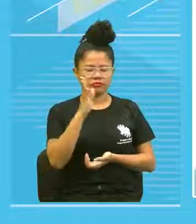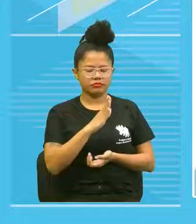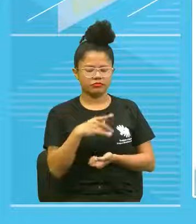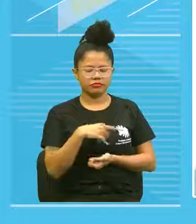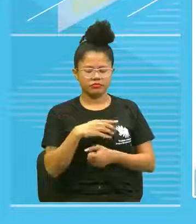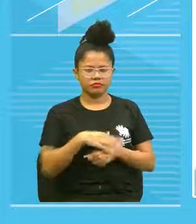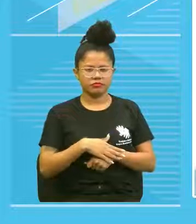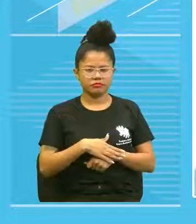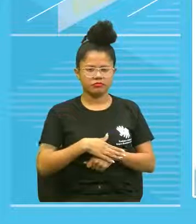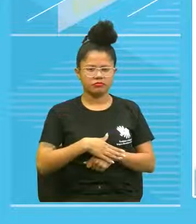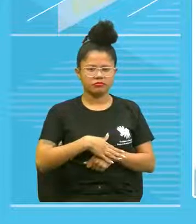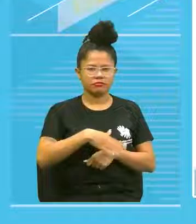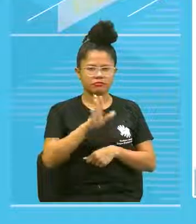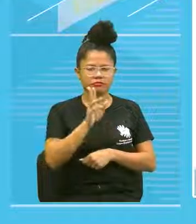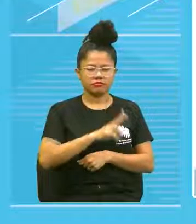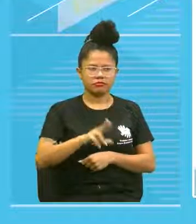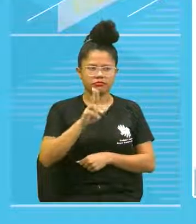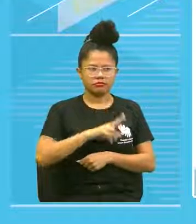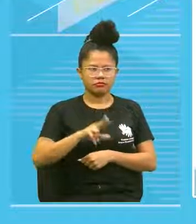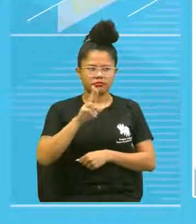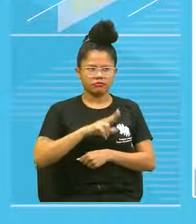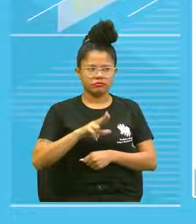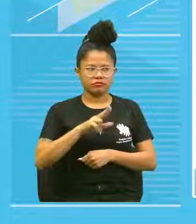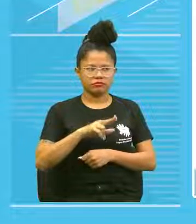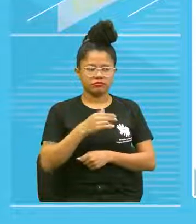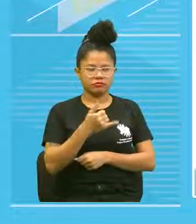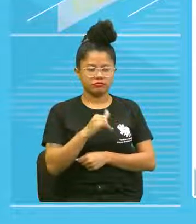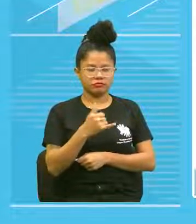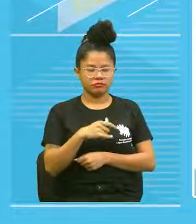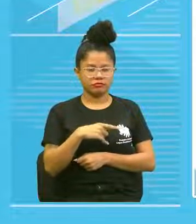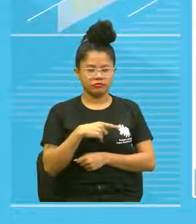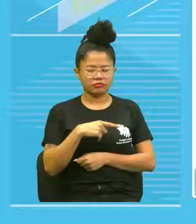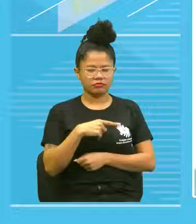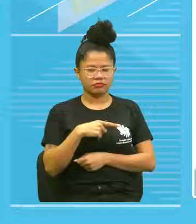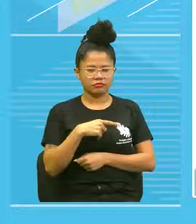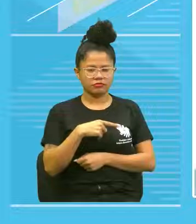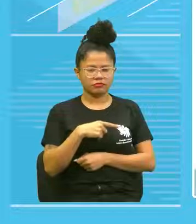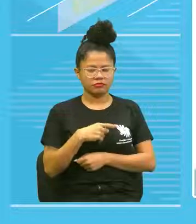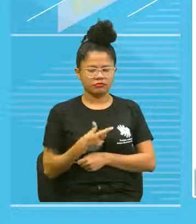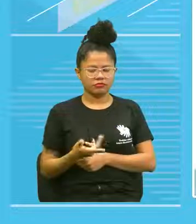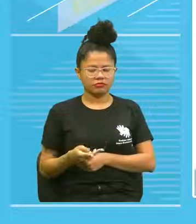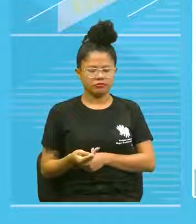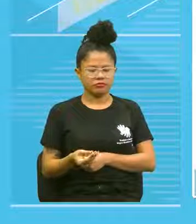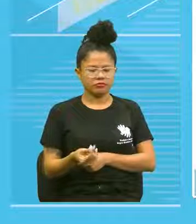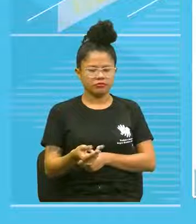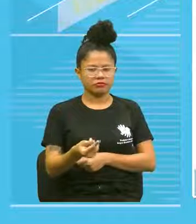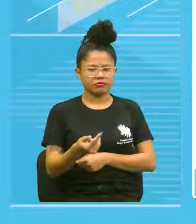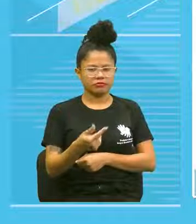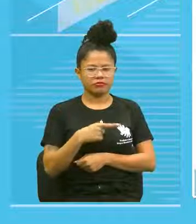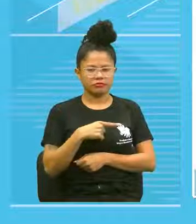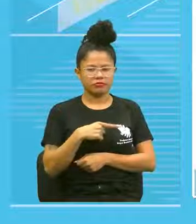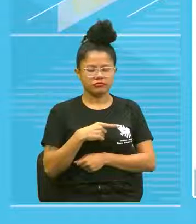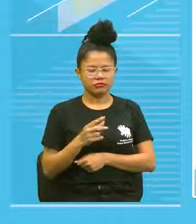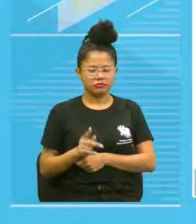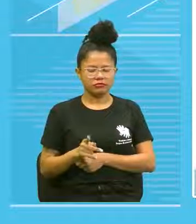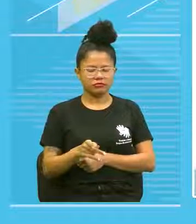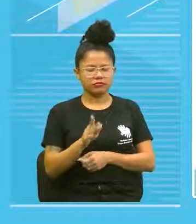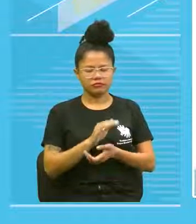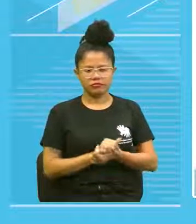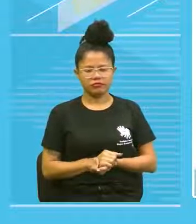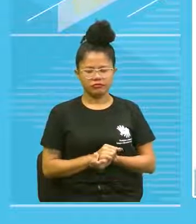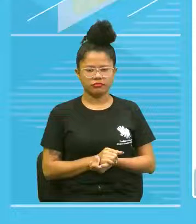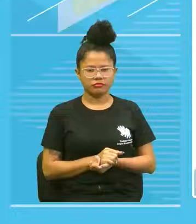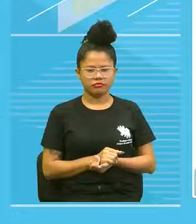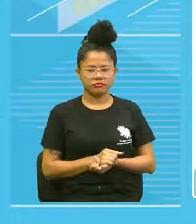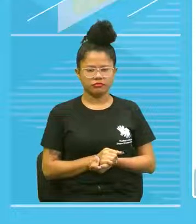tem mais consumo de renovável e apesar da gente consumir principalmente